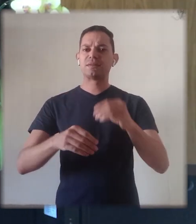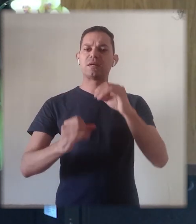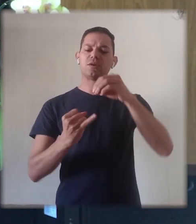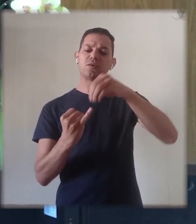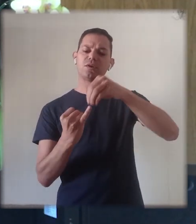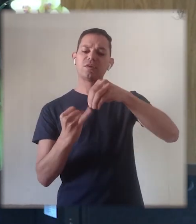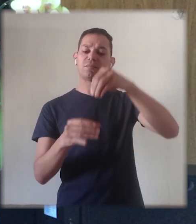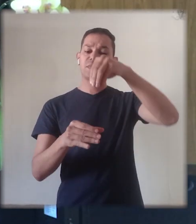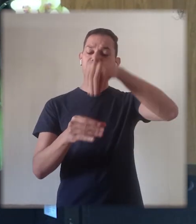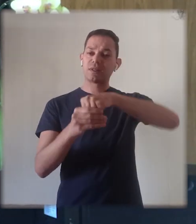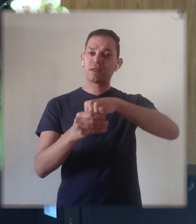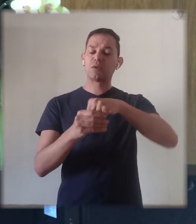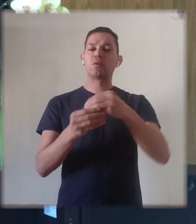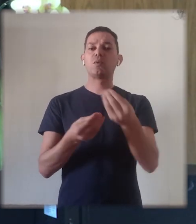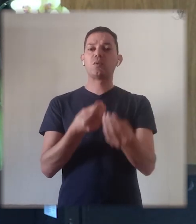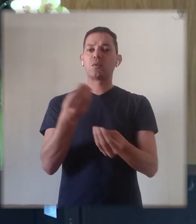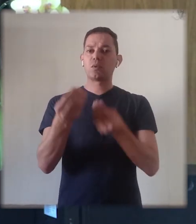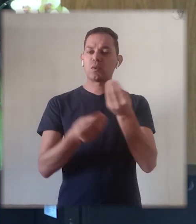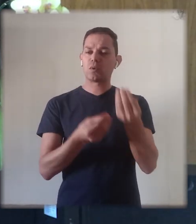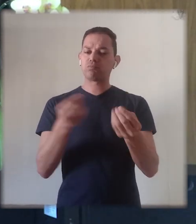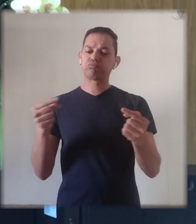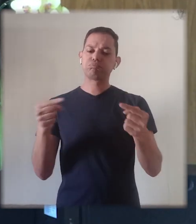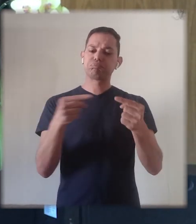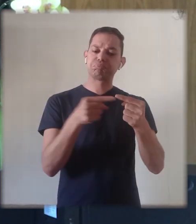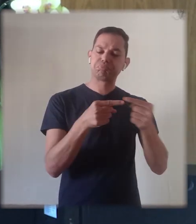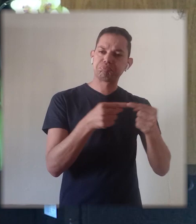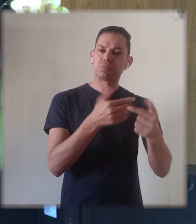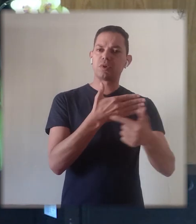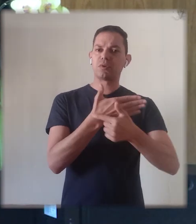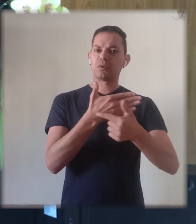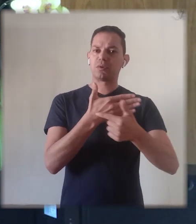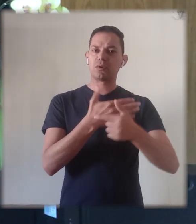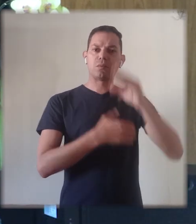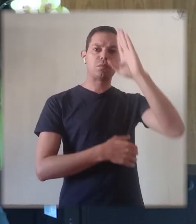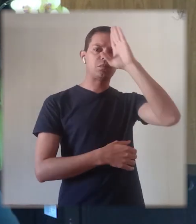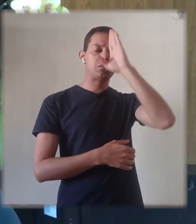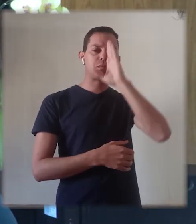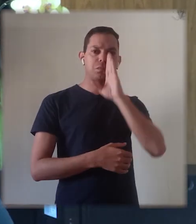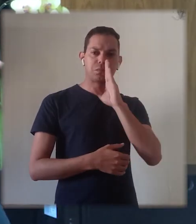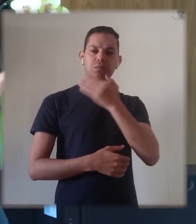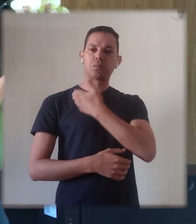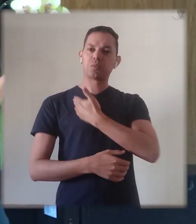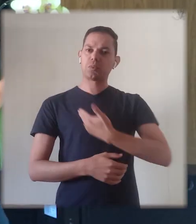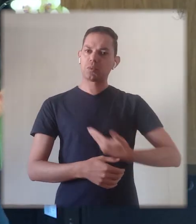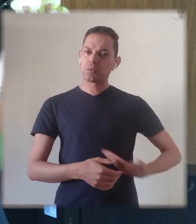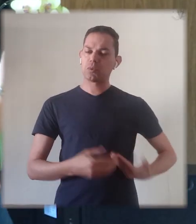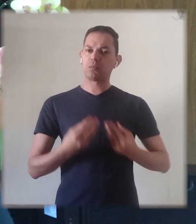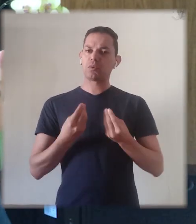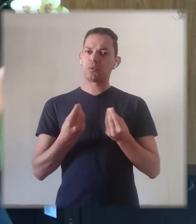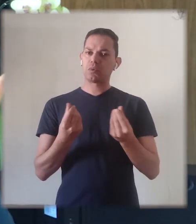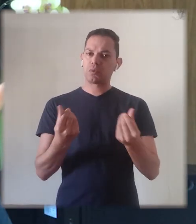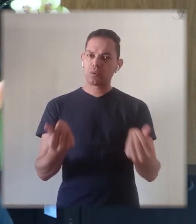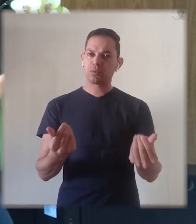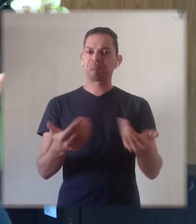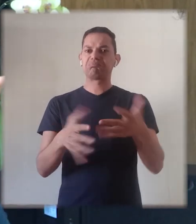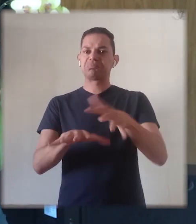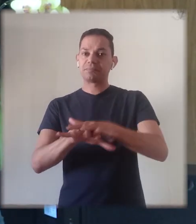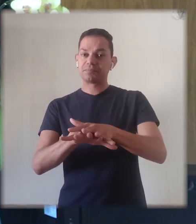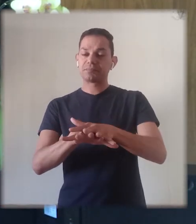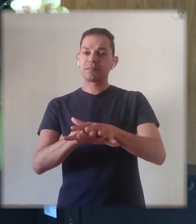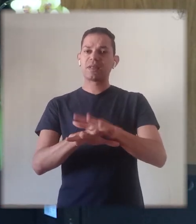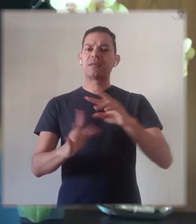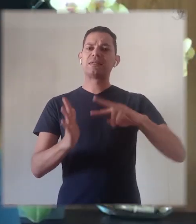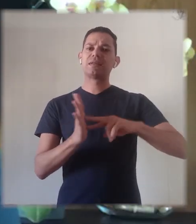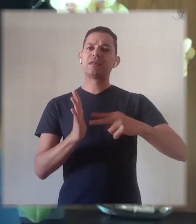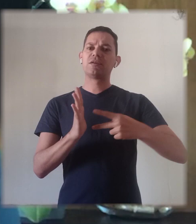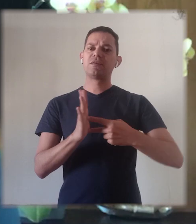qualquer conduta tomada na instituição deve ser compatível com seu papel público, gratuito, de qualidade e